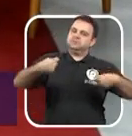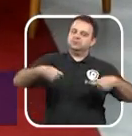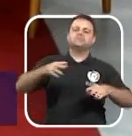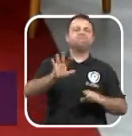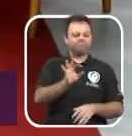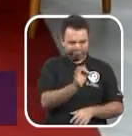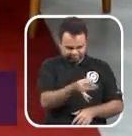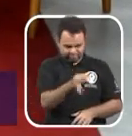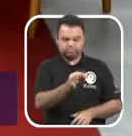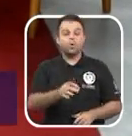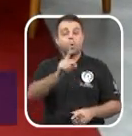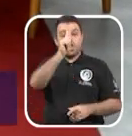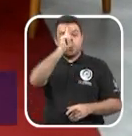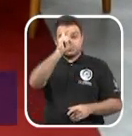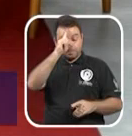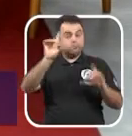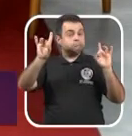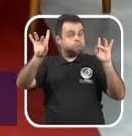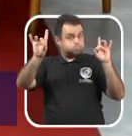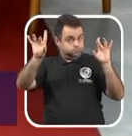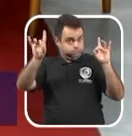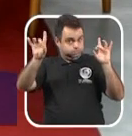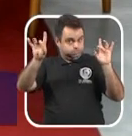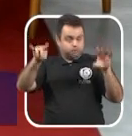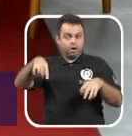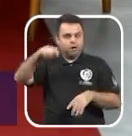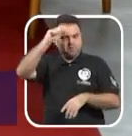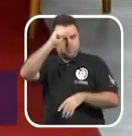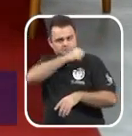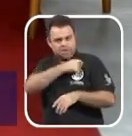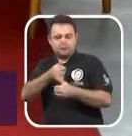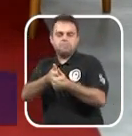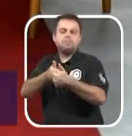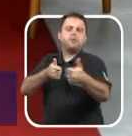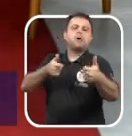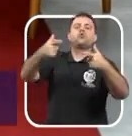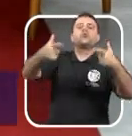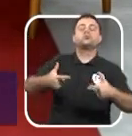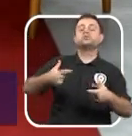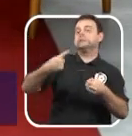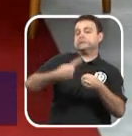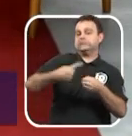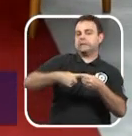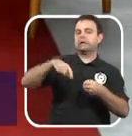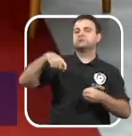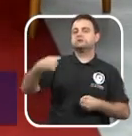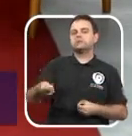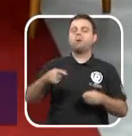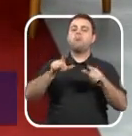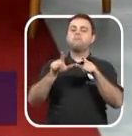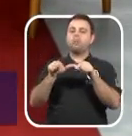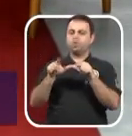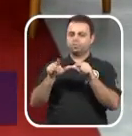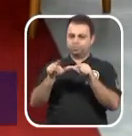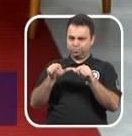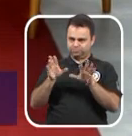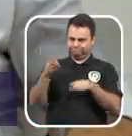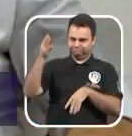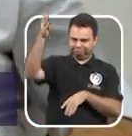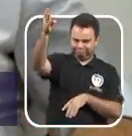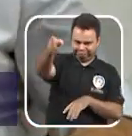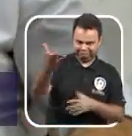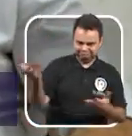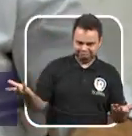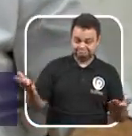Preto, que tem um preparo melhor, apresenta uma qualidade melhor no serviço, é Bauru. Sim, mas o que acontece? Como o